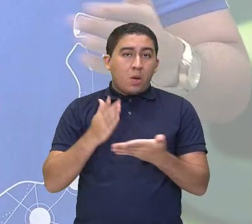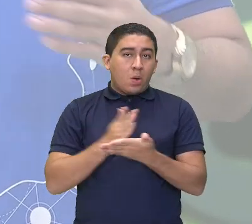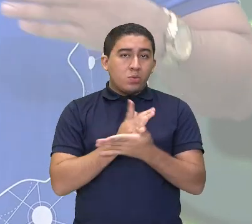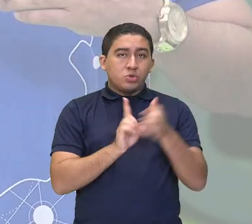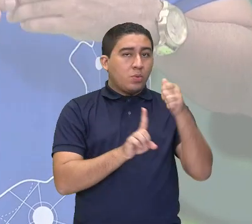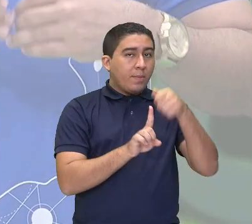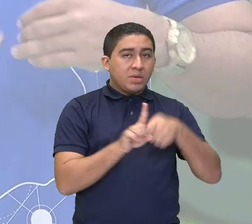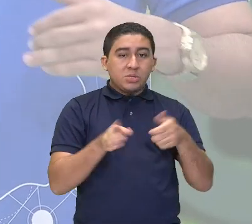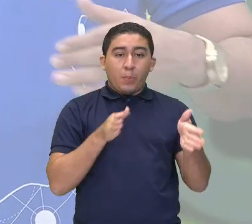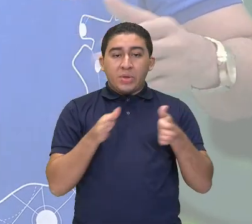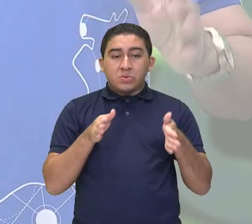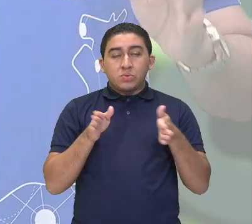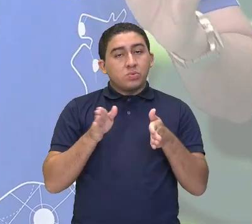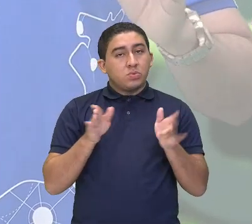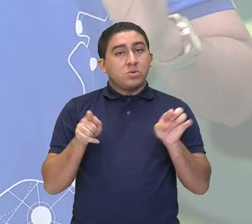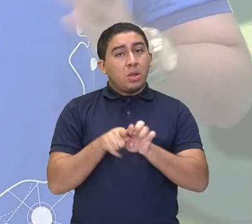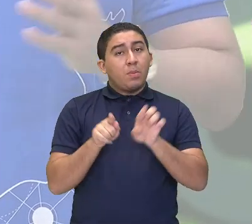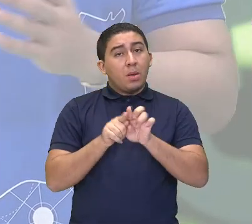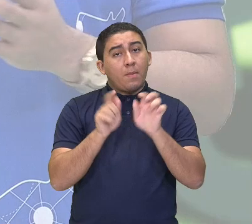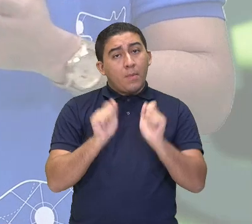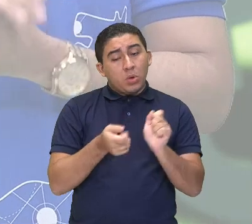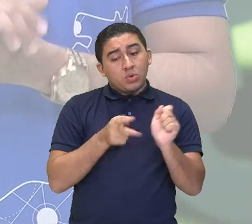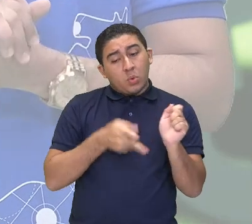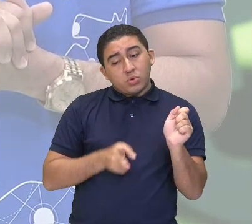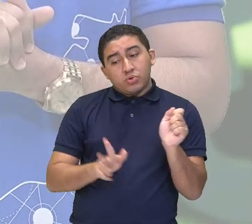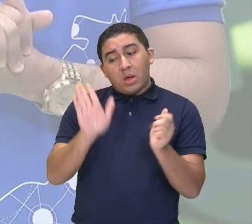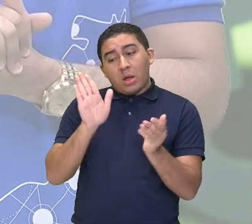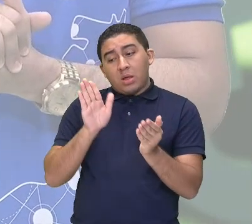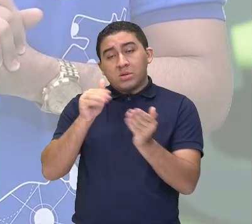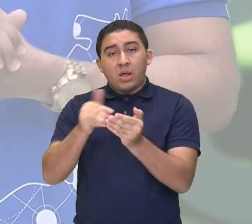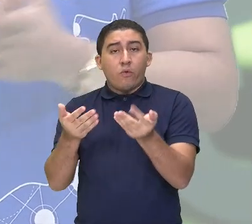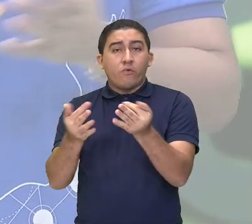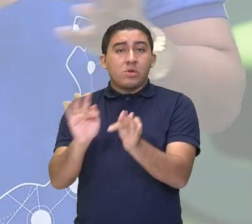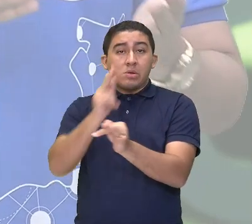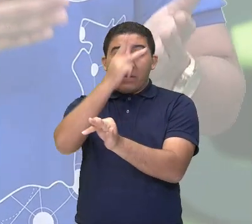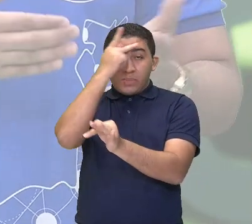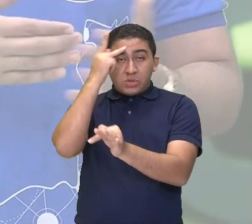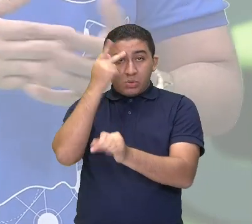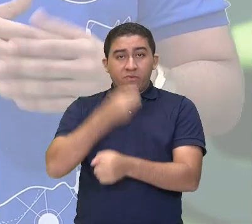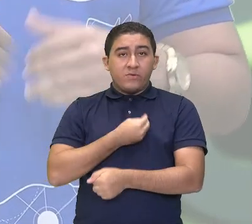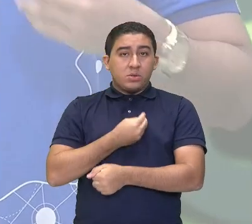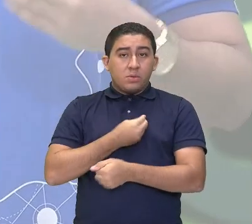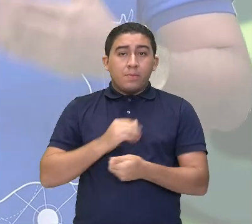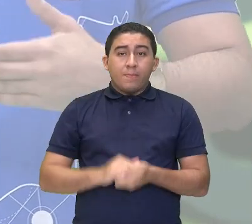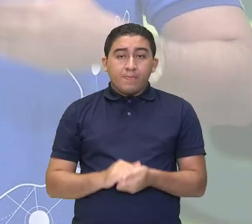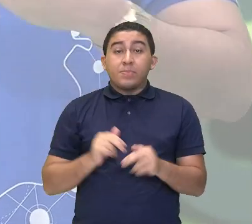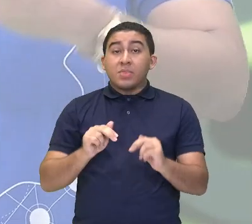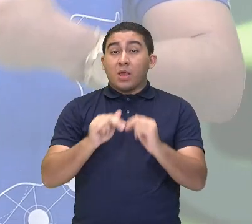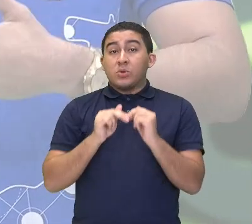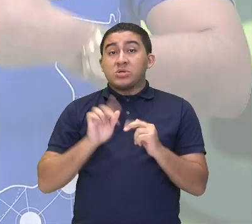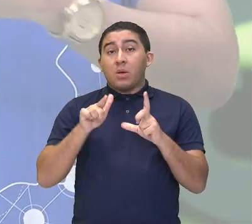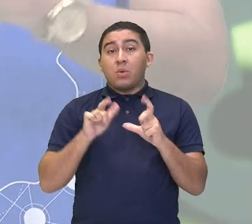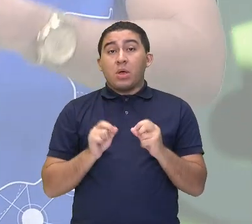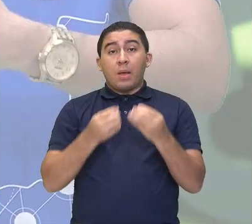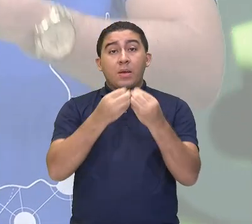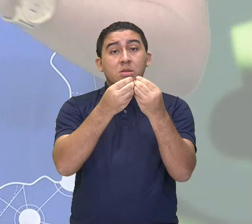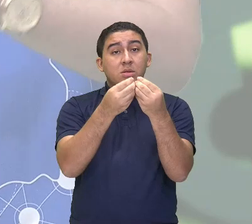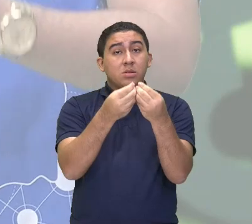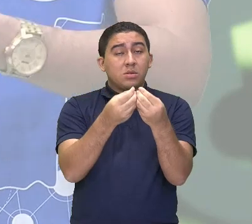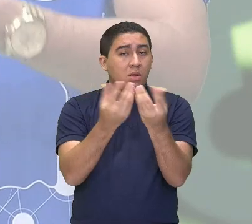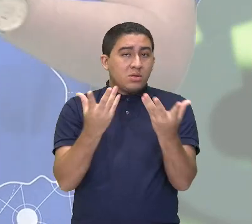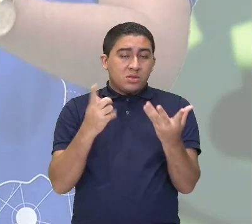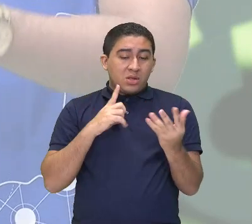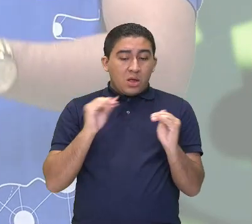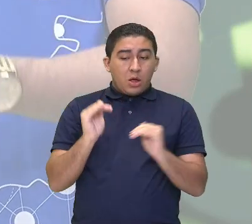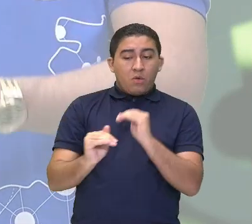meses ou até mesmo perdurar aí até o fim da vida do indivíduo, certo? Por isso que a gente diz que elas são degenerativas, né? Elas vão